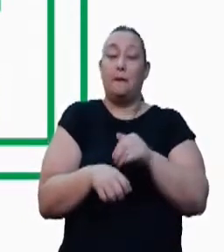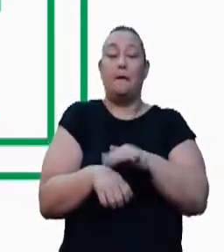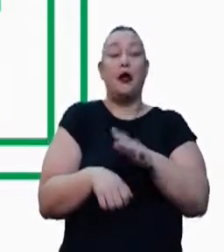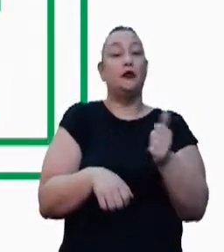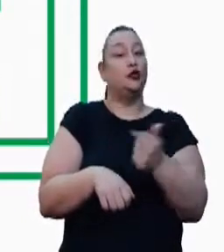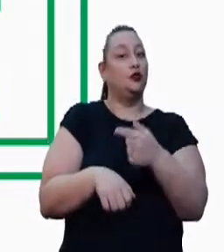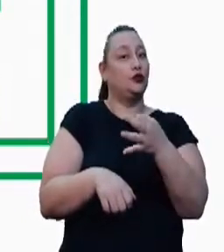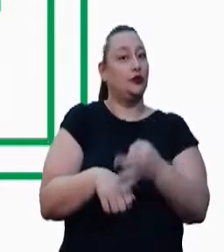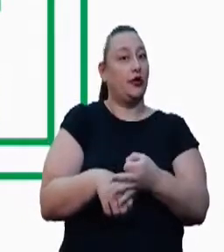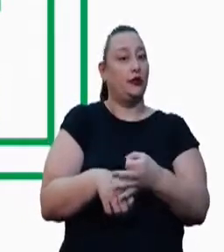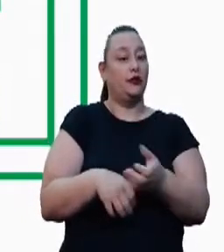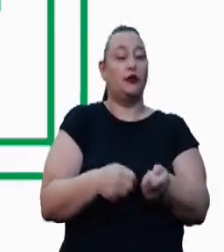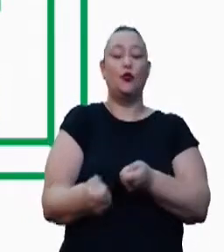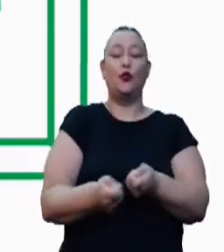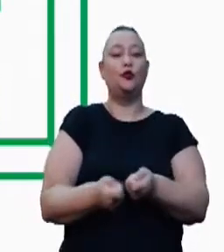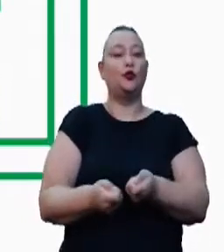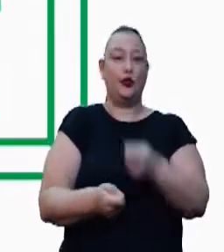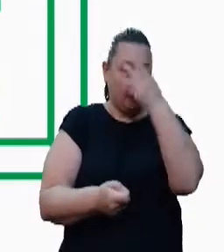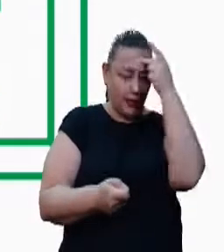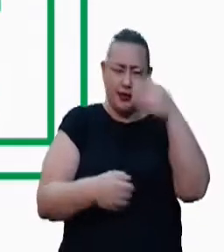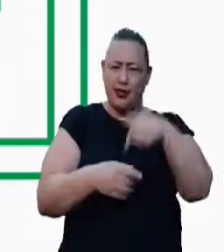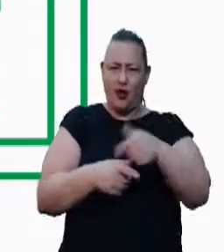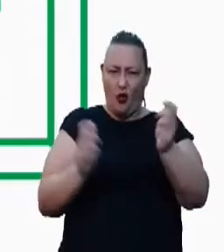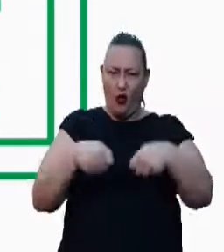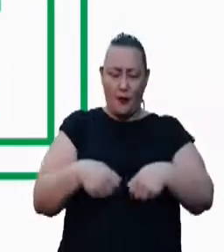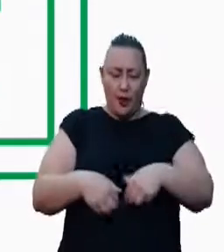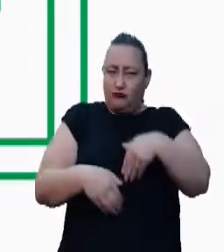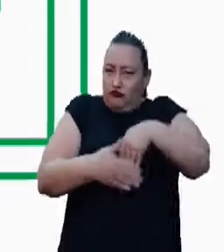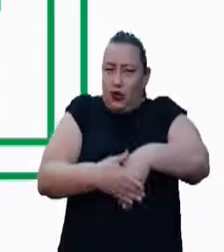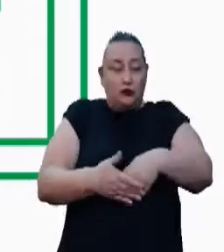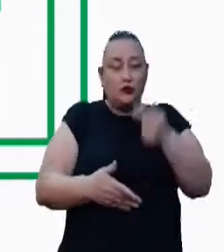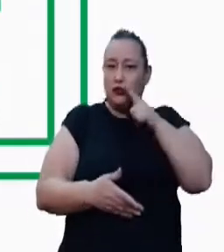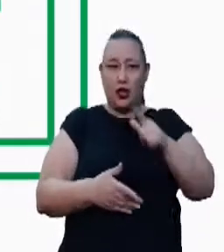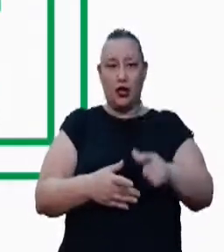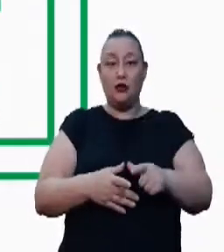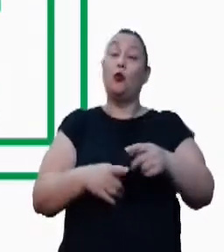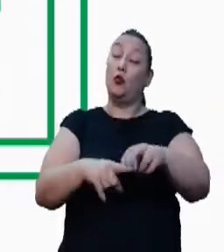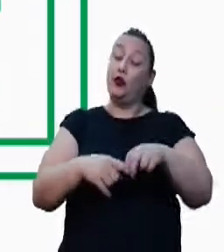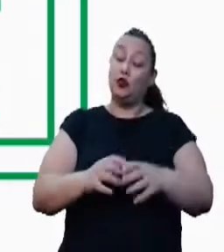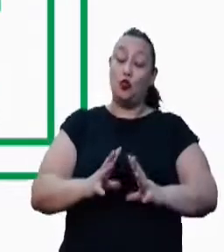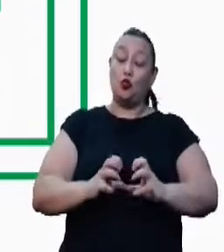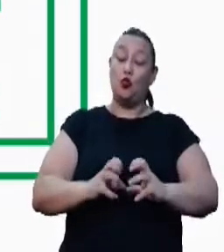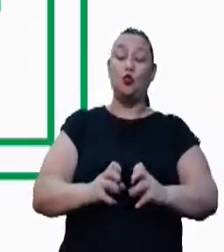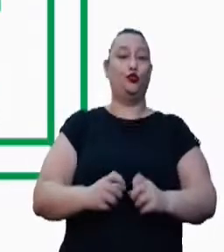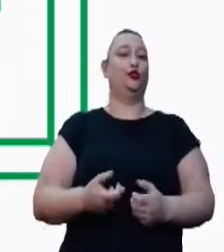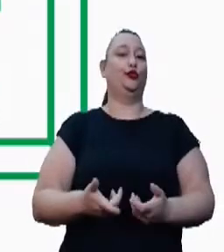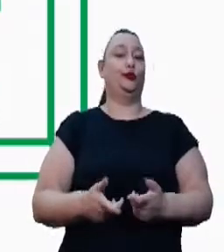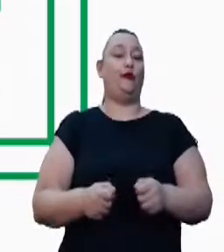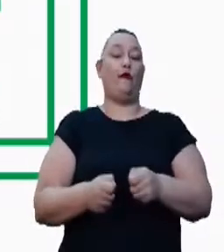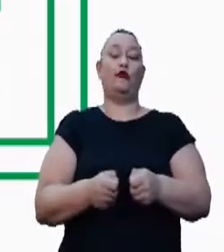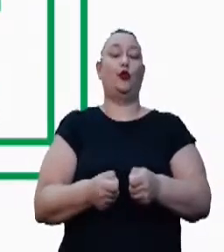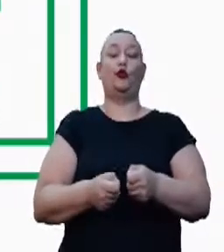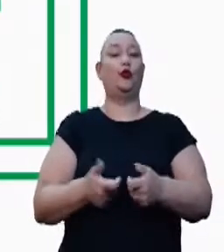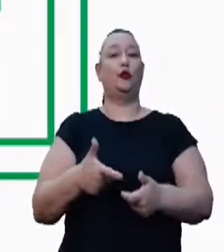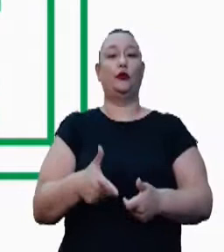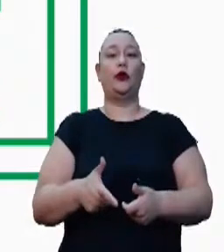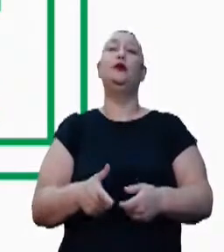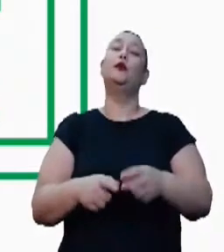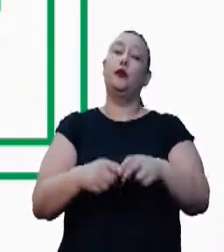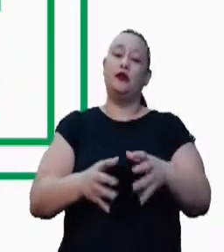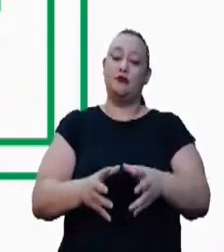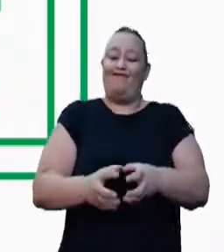deveria, sem o controle da pessoa, e causa que a pessoa perca pequenas quantidades de urina, sem ela ter controle sobre